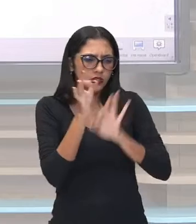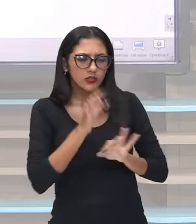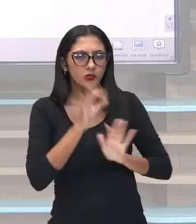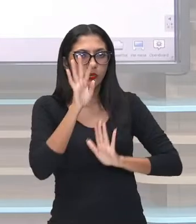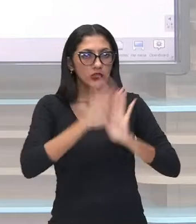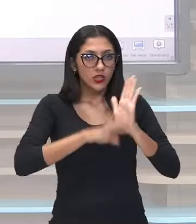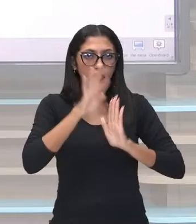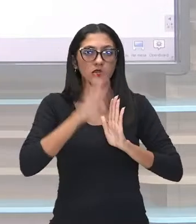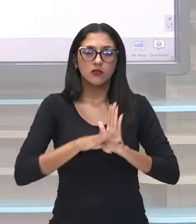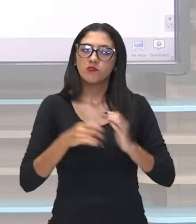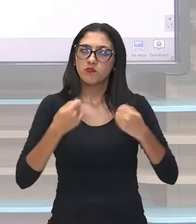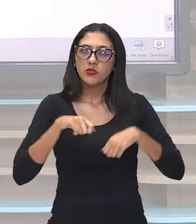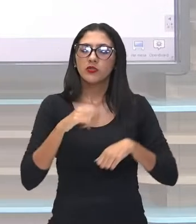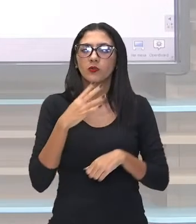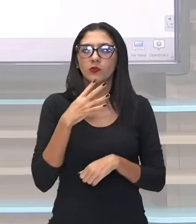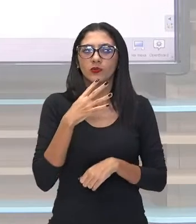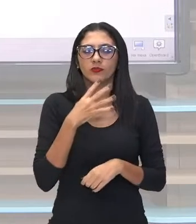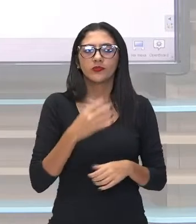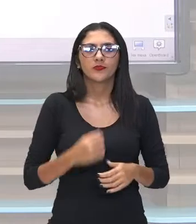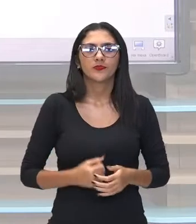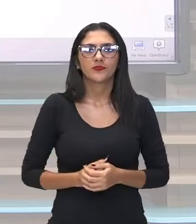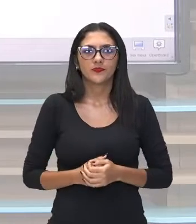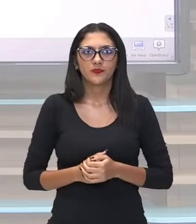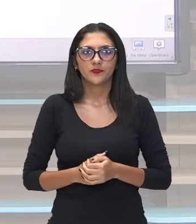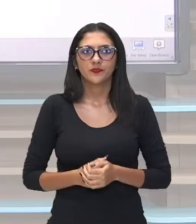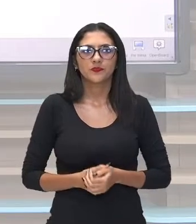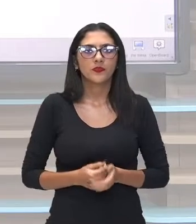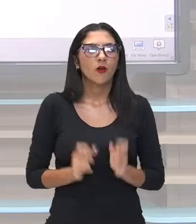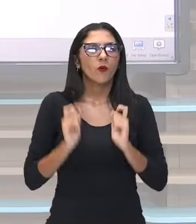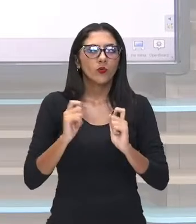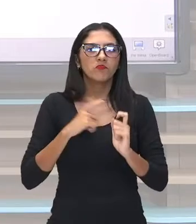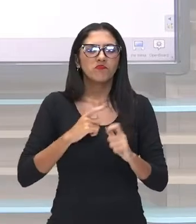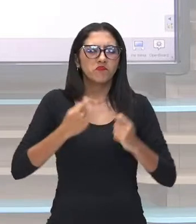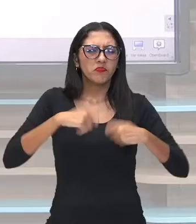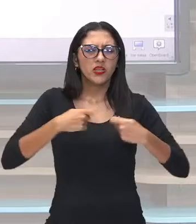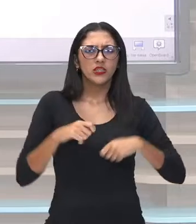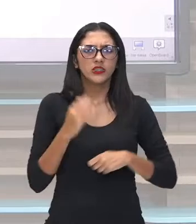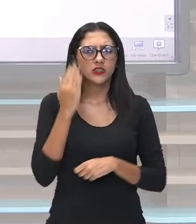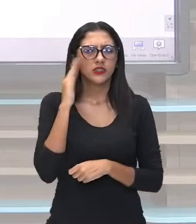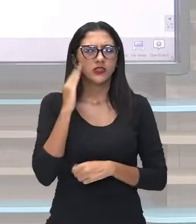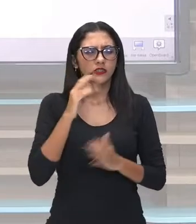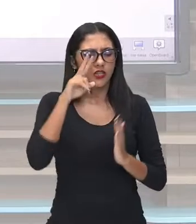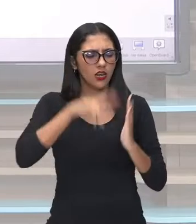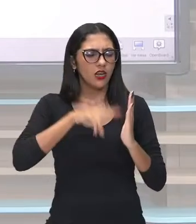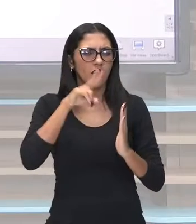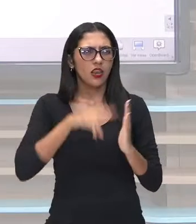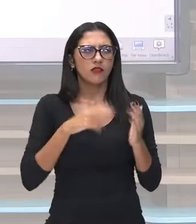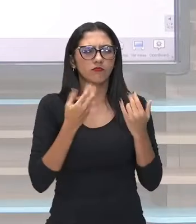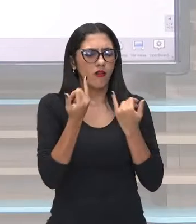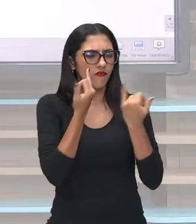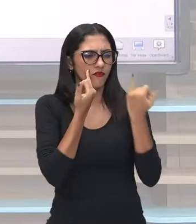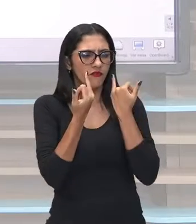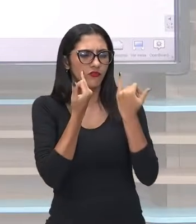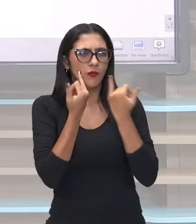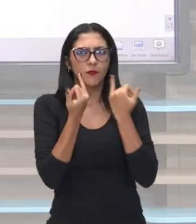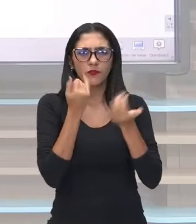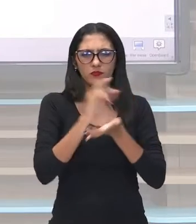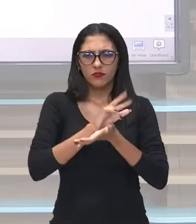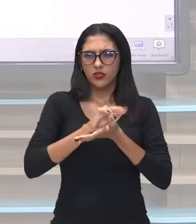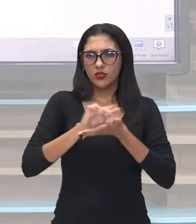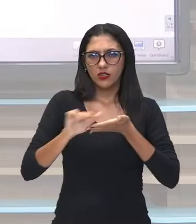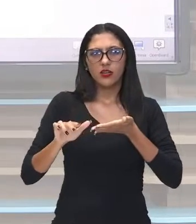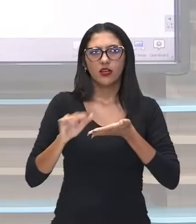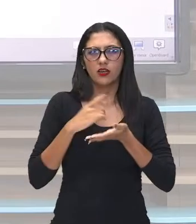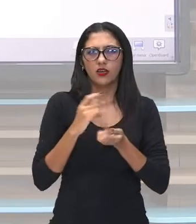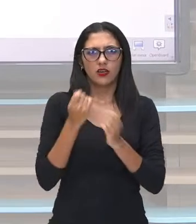vai acontecer? O que é que eu preciso para ler nas entrelinhas, para eu tirar essas conclusões? O